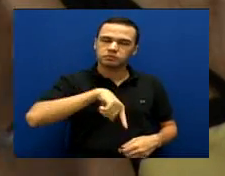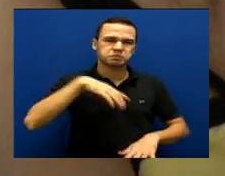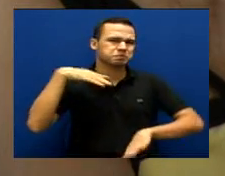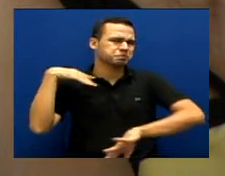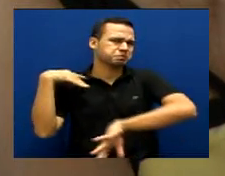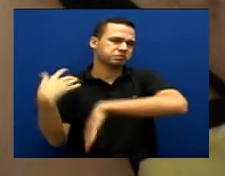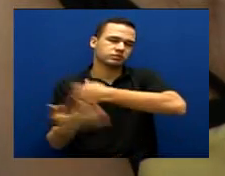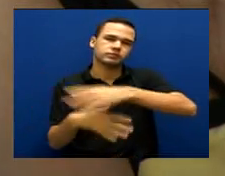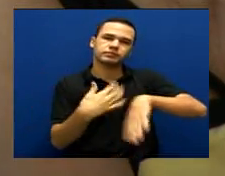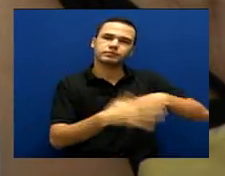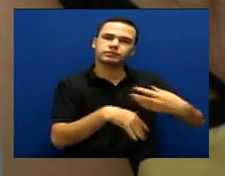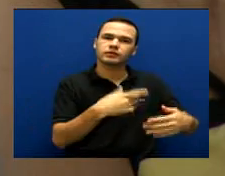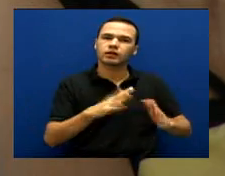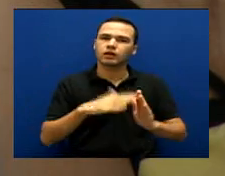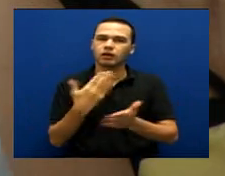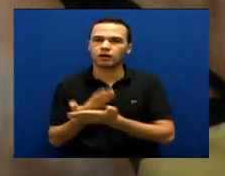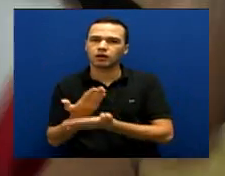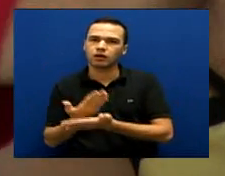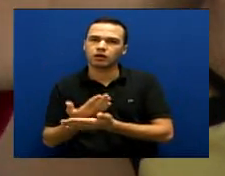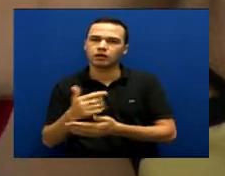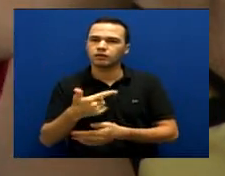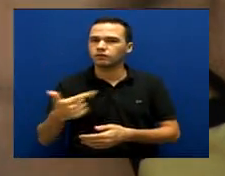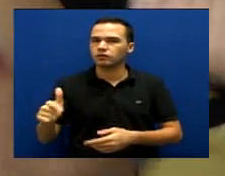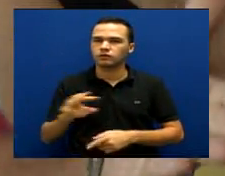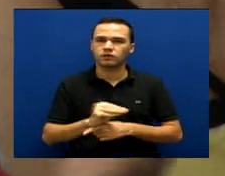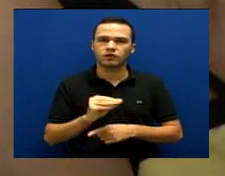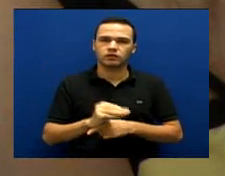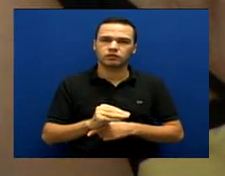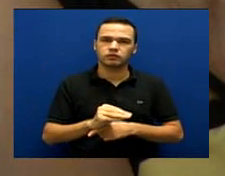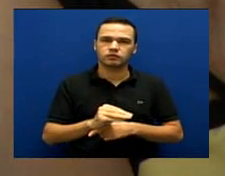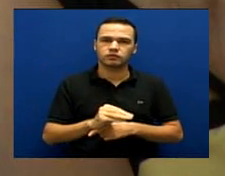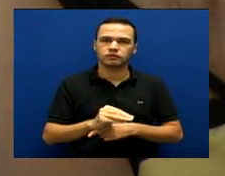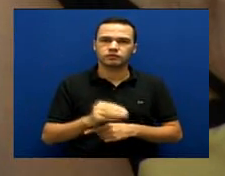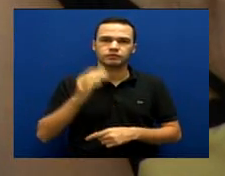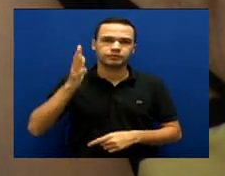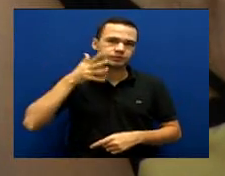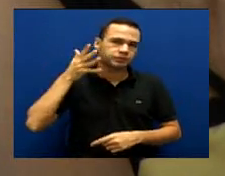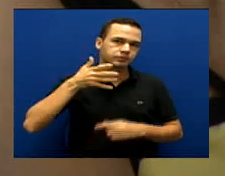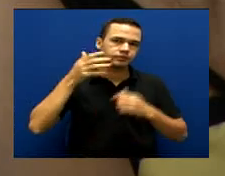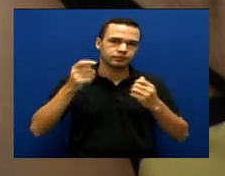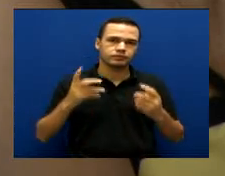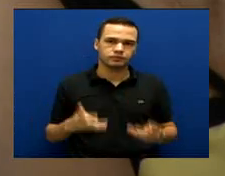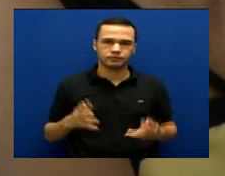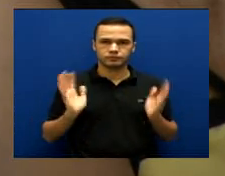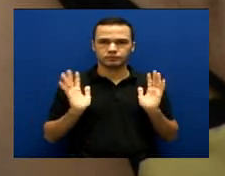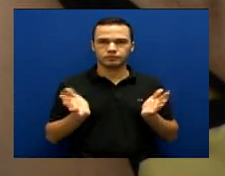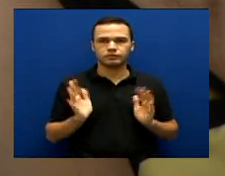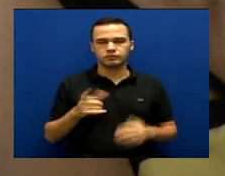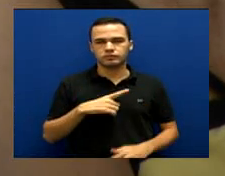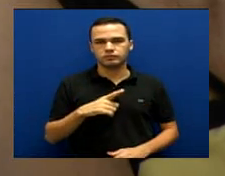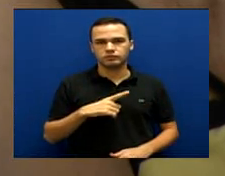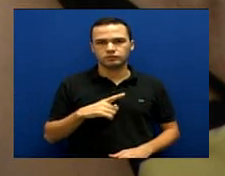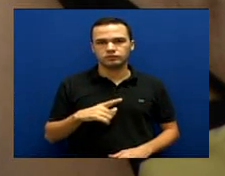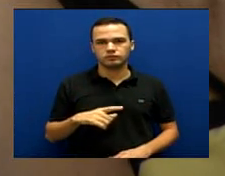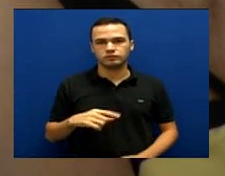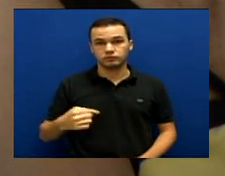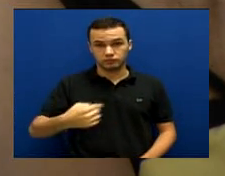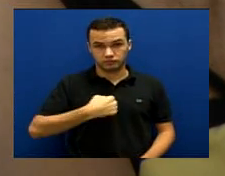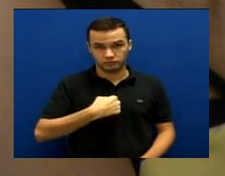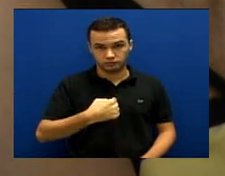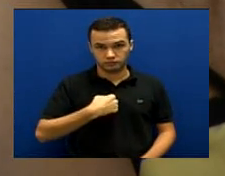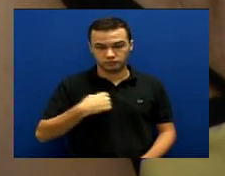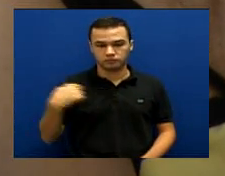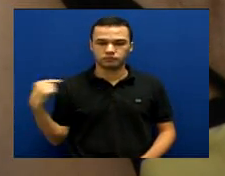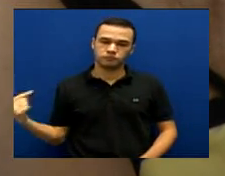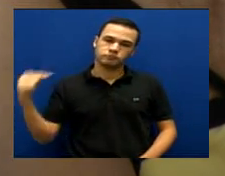2018 com a educação com falta de vagas foi dito aqui então a gente vem é esse o fábio a